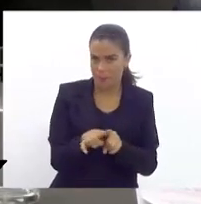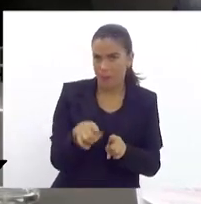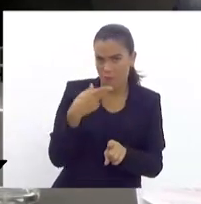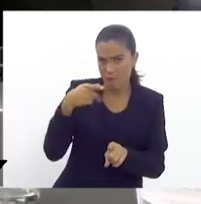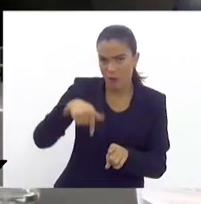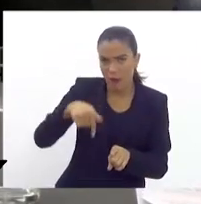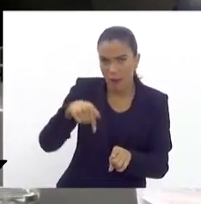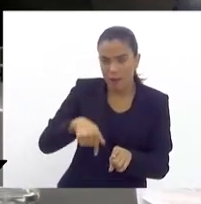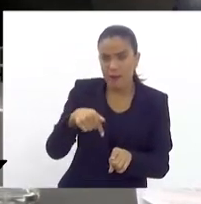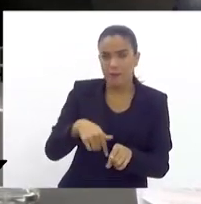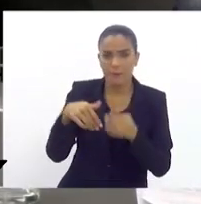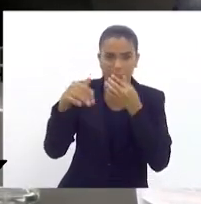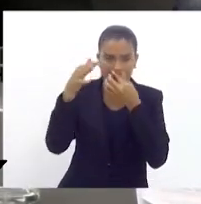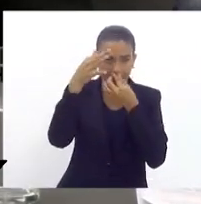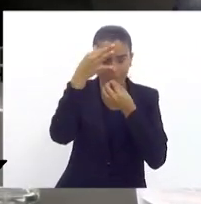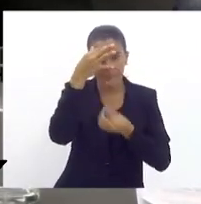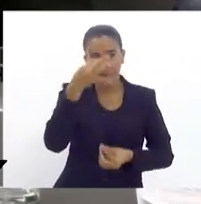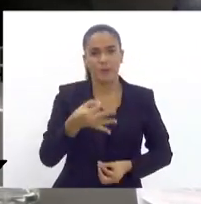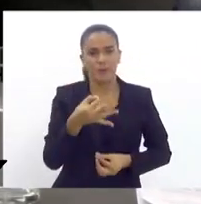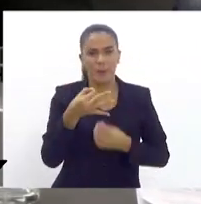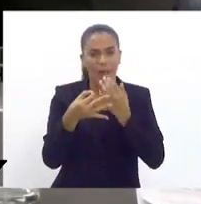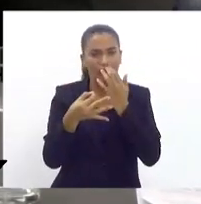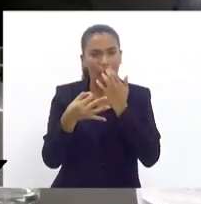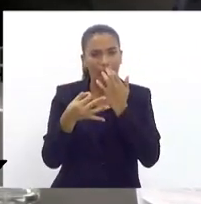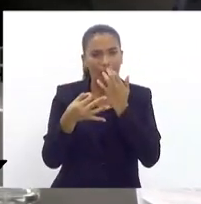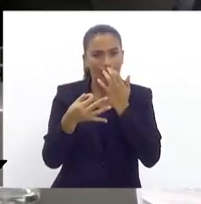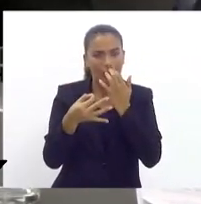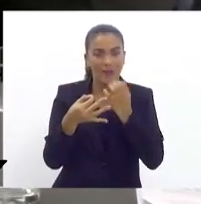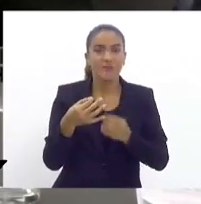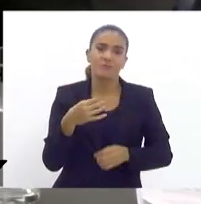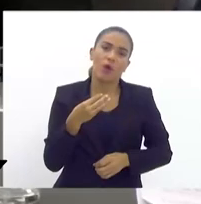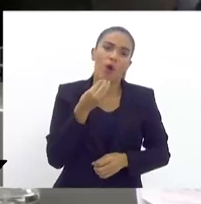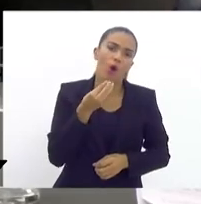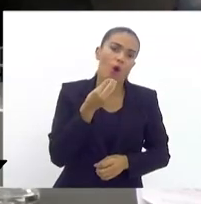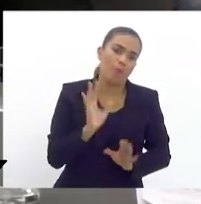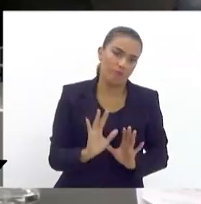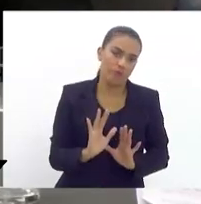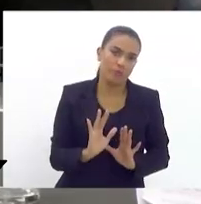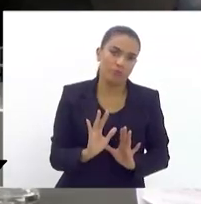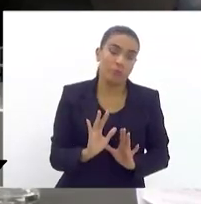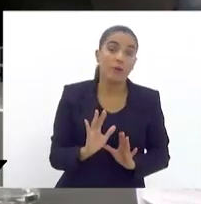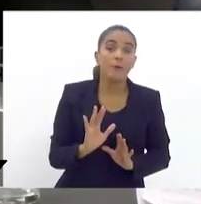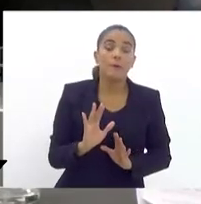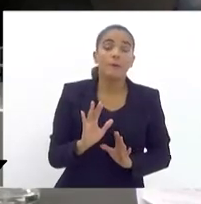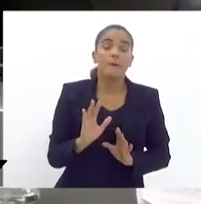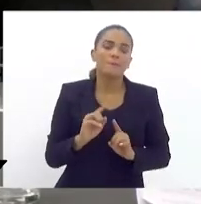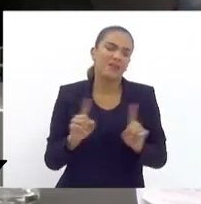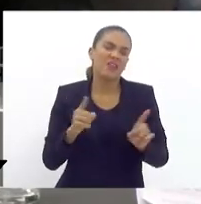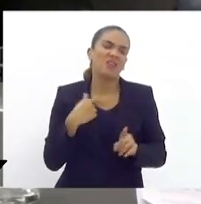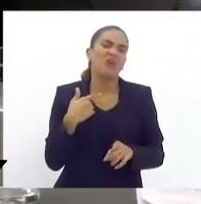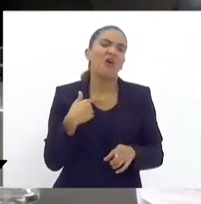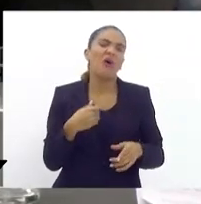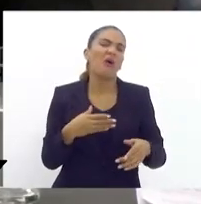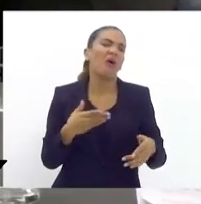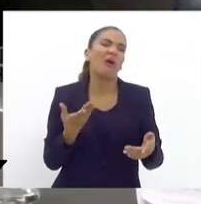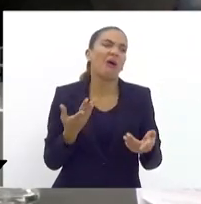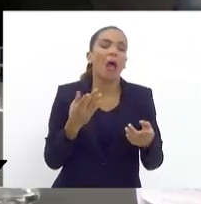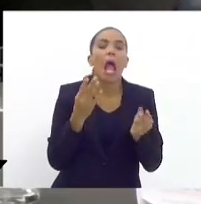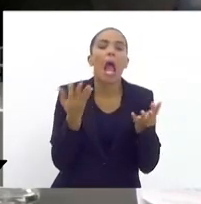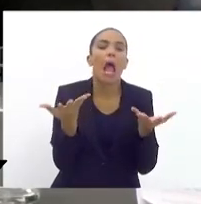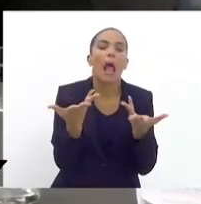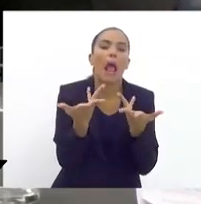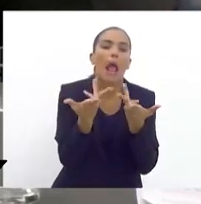reconhecer, que tem sim um aspecto certamente distinto. Por isso que eu também não vou ficar me batendo e caprichando no,